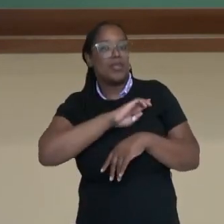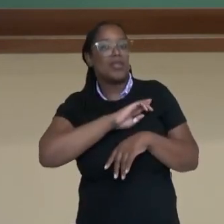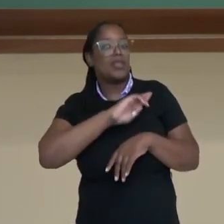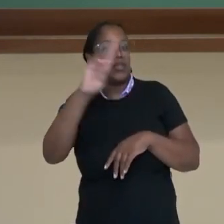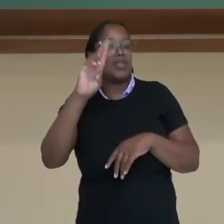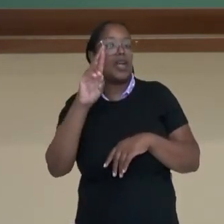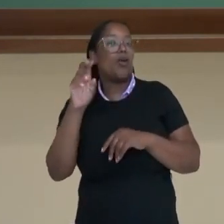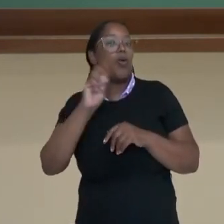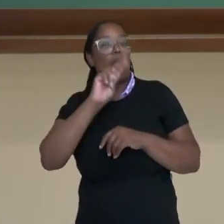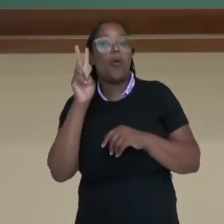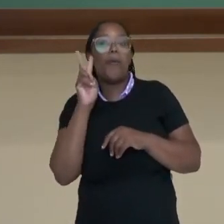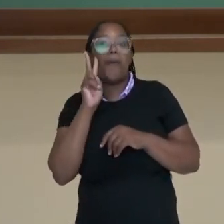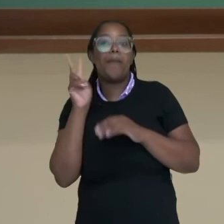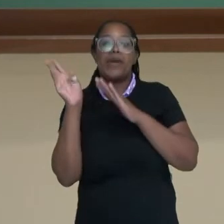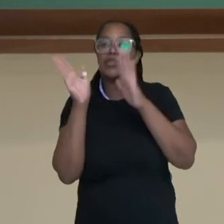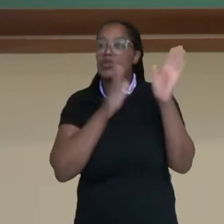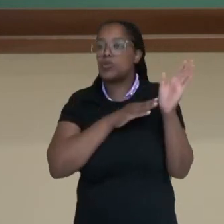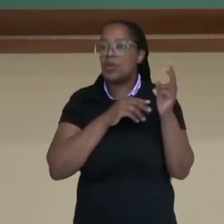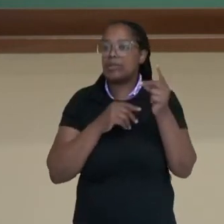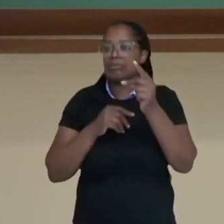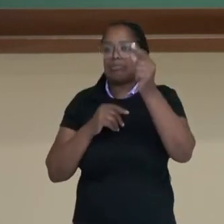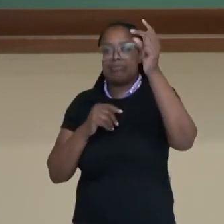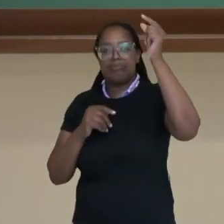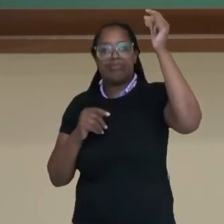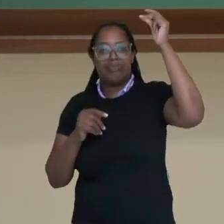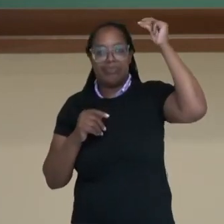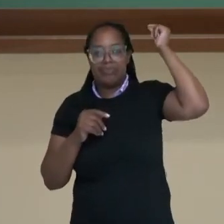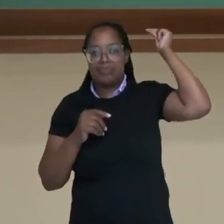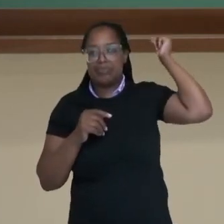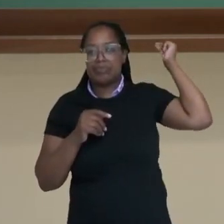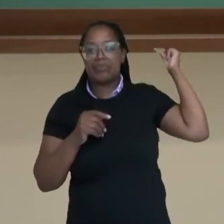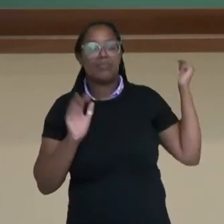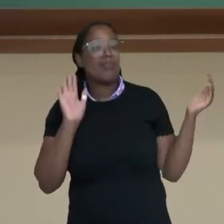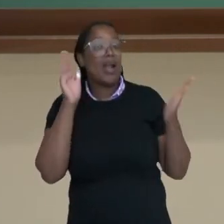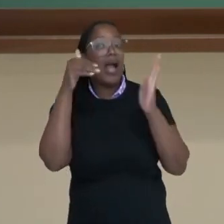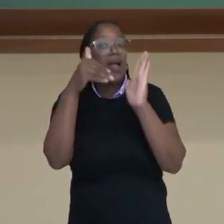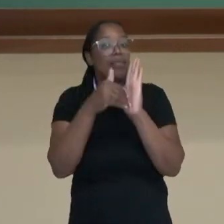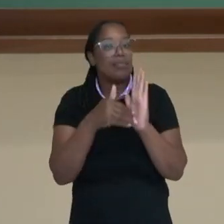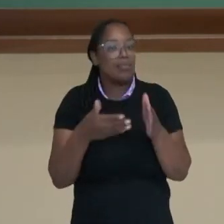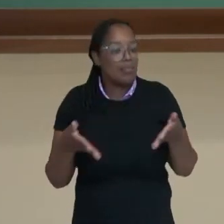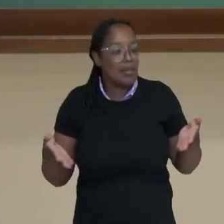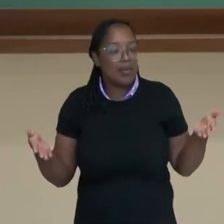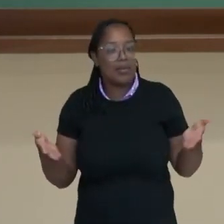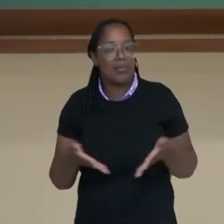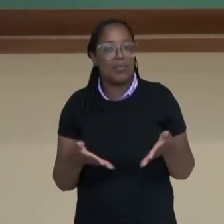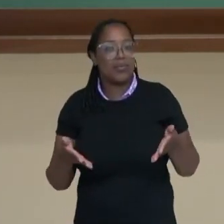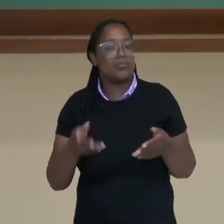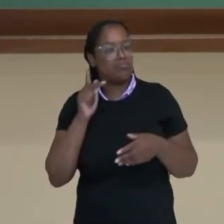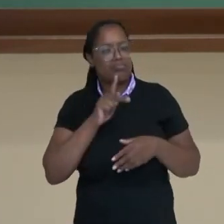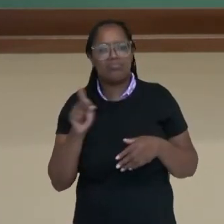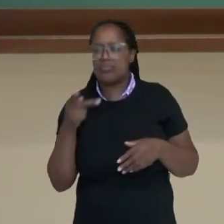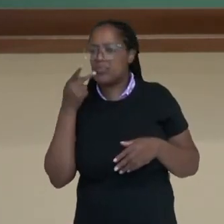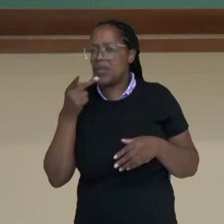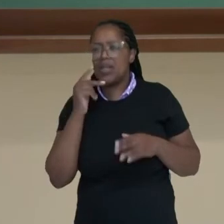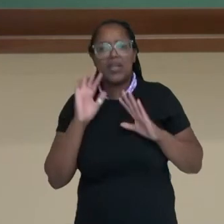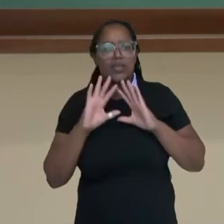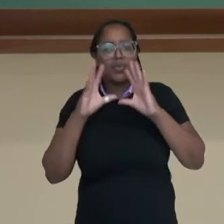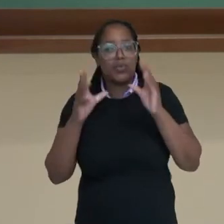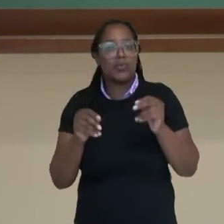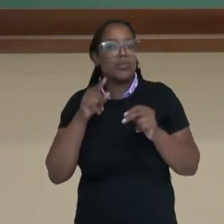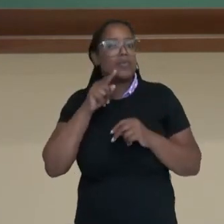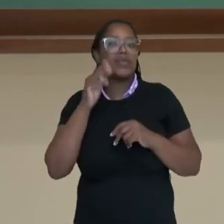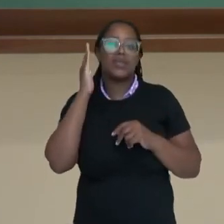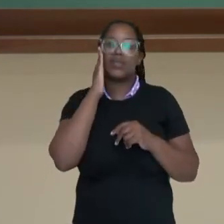uma história antiga, né? Que veio de lá e até hoje. Então, eu estou falando tudo isso para vocês